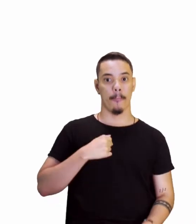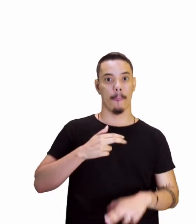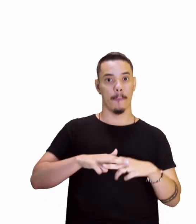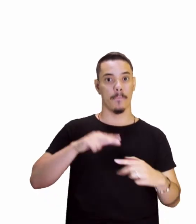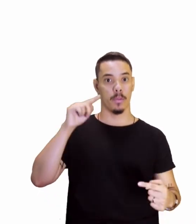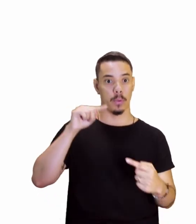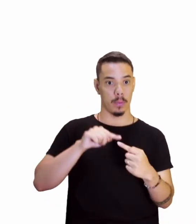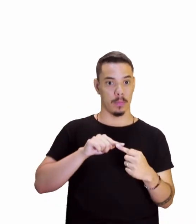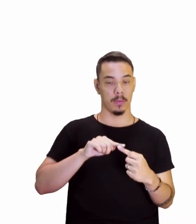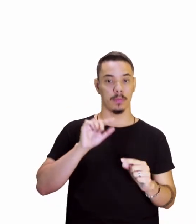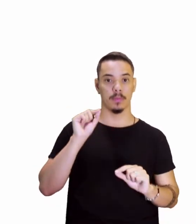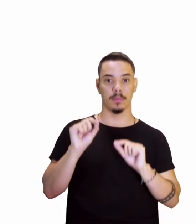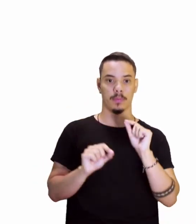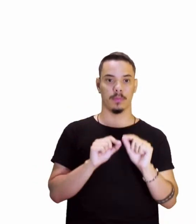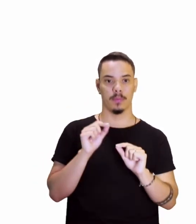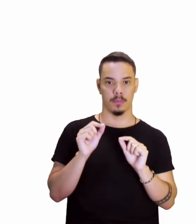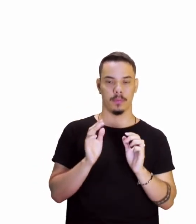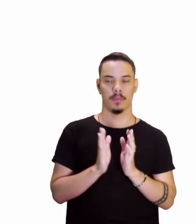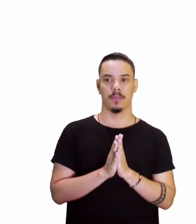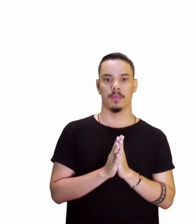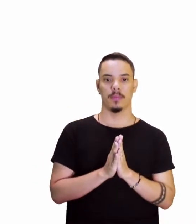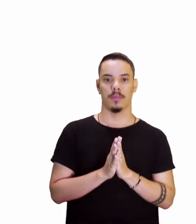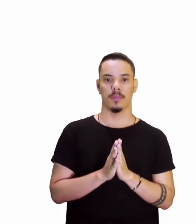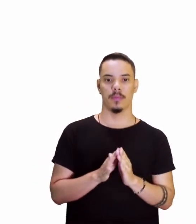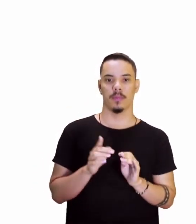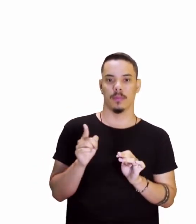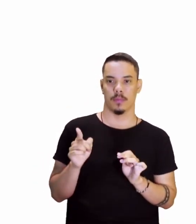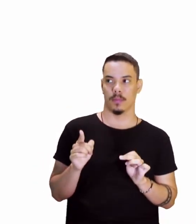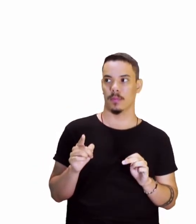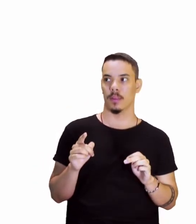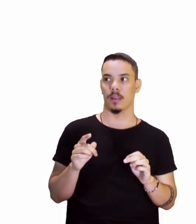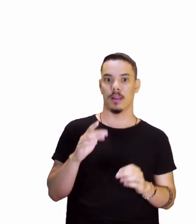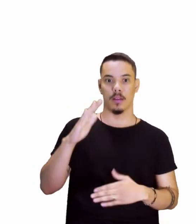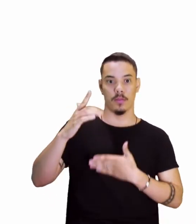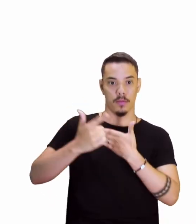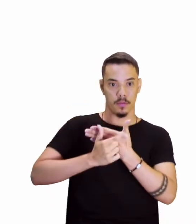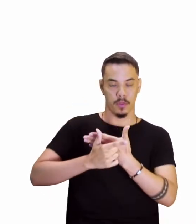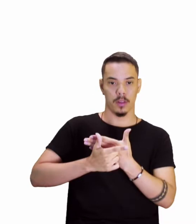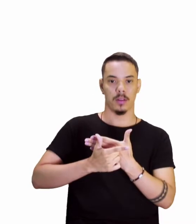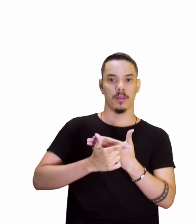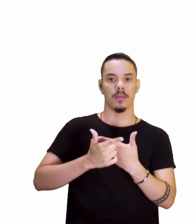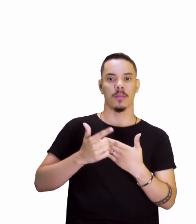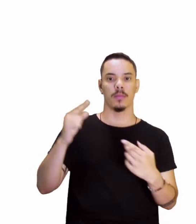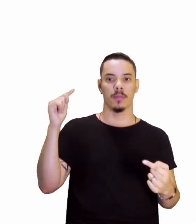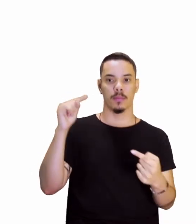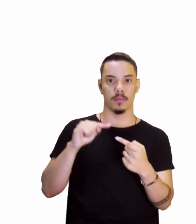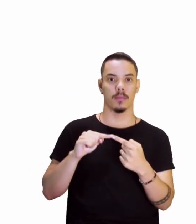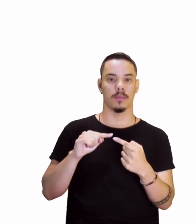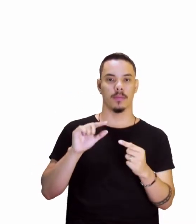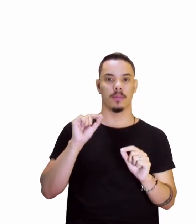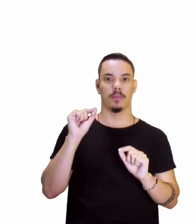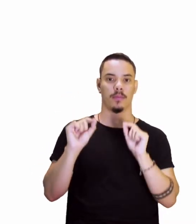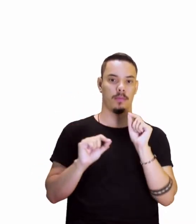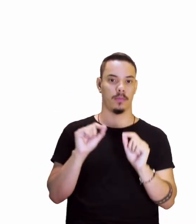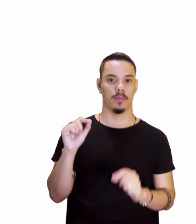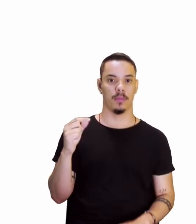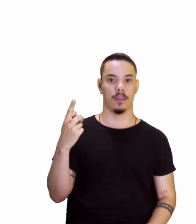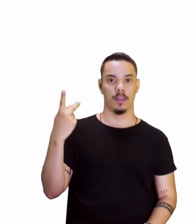compatível com, tá? Esta função não é compatível com